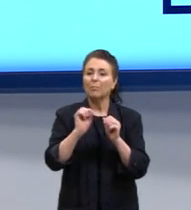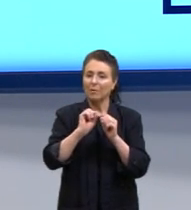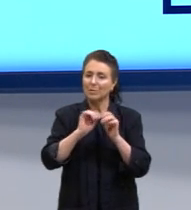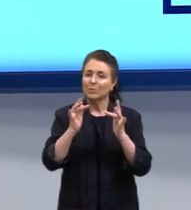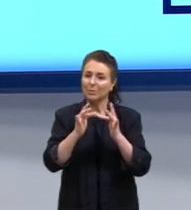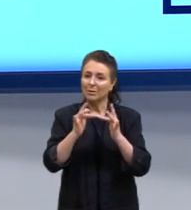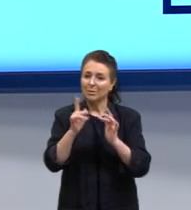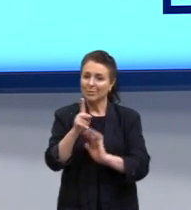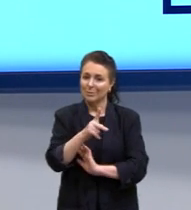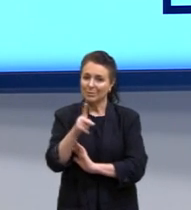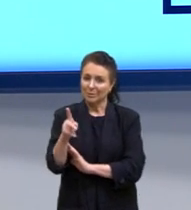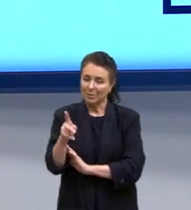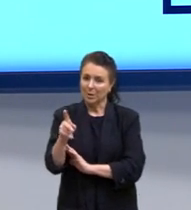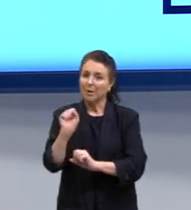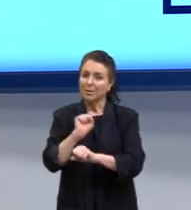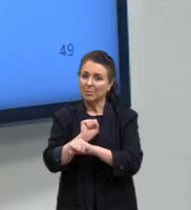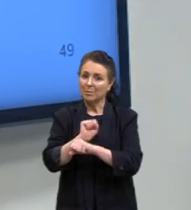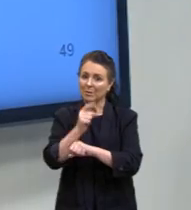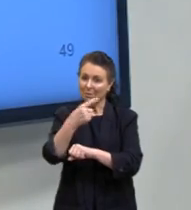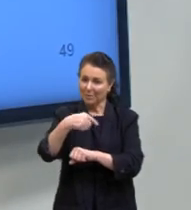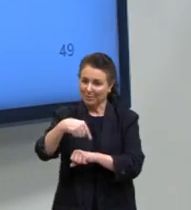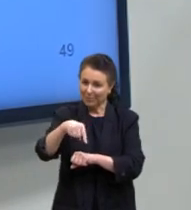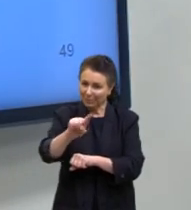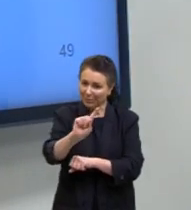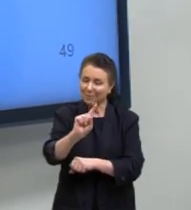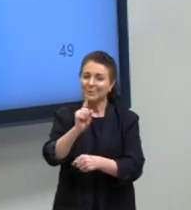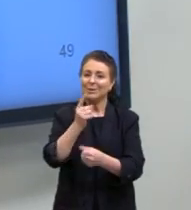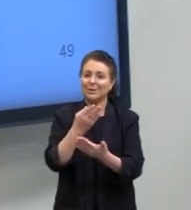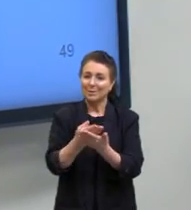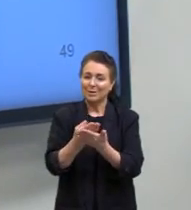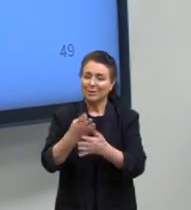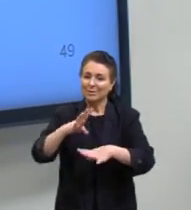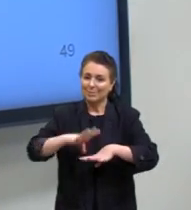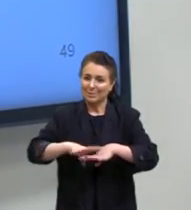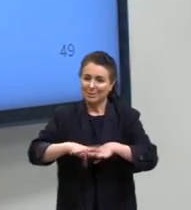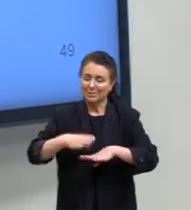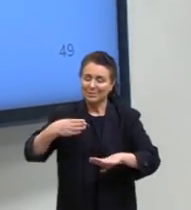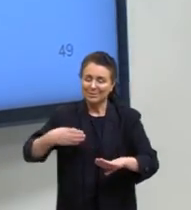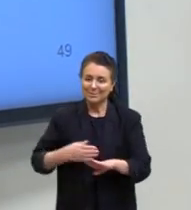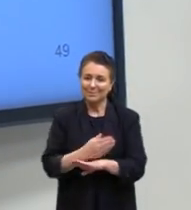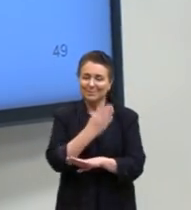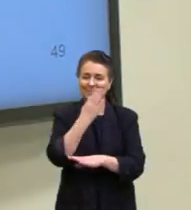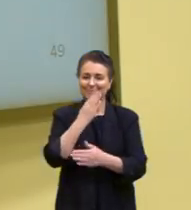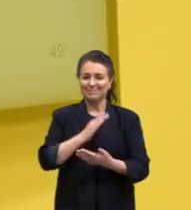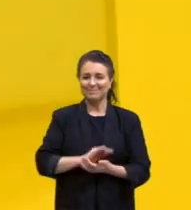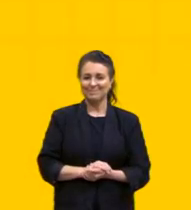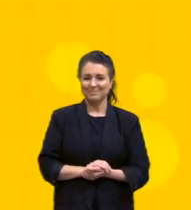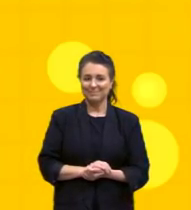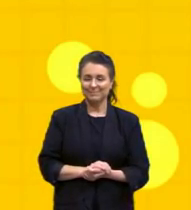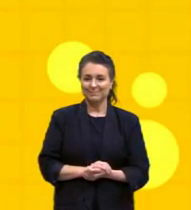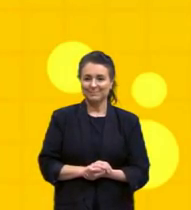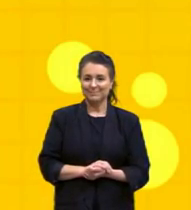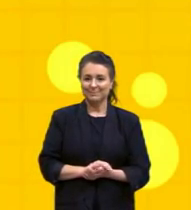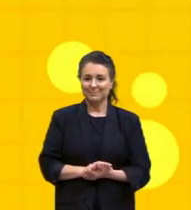em contato espero vocês nas próximas aulas de matemática e partiu passar